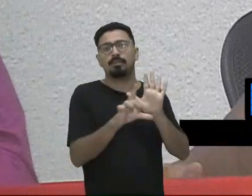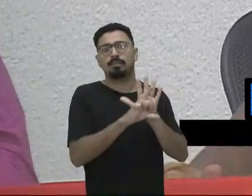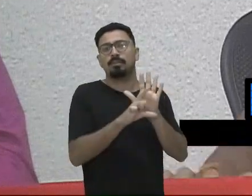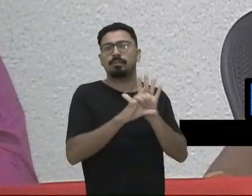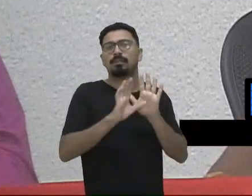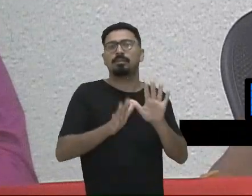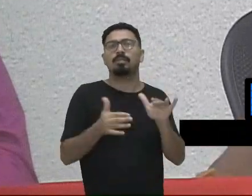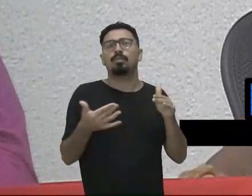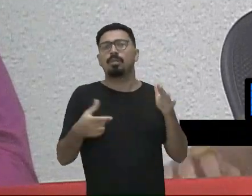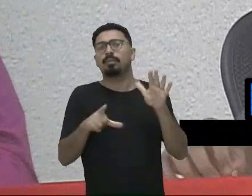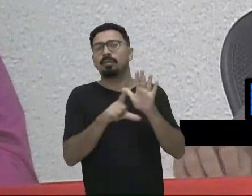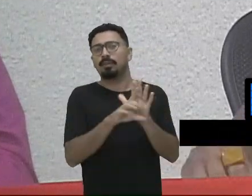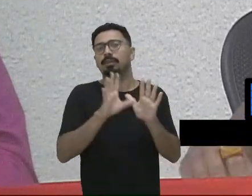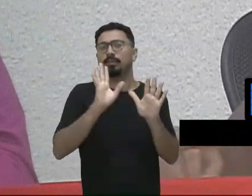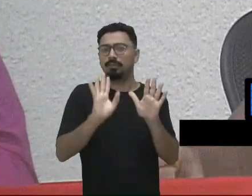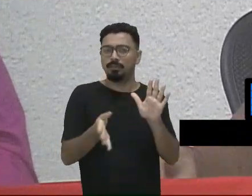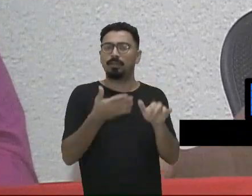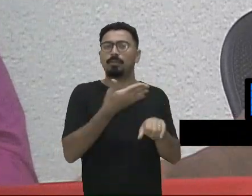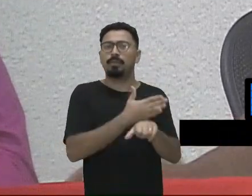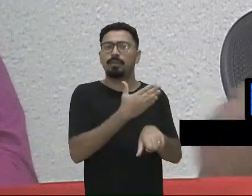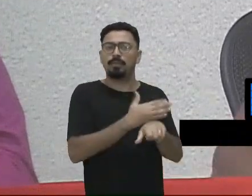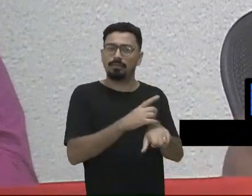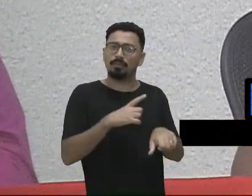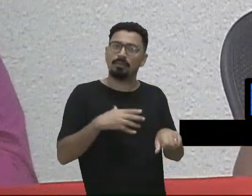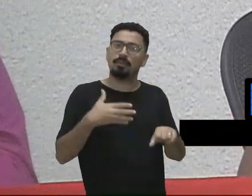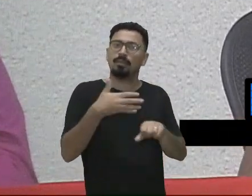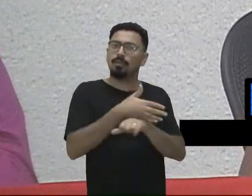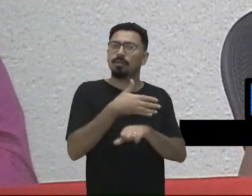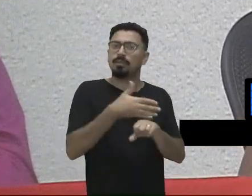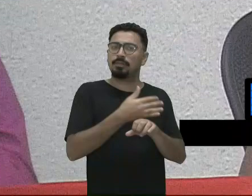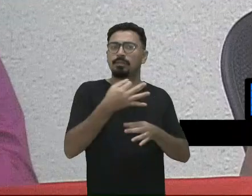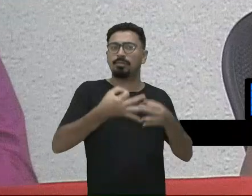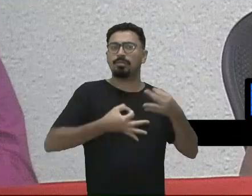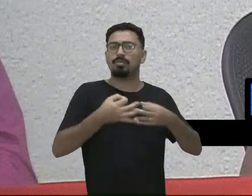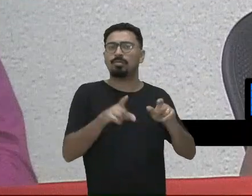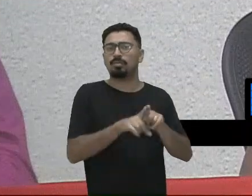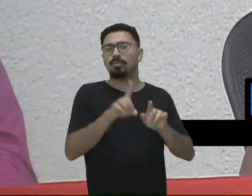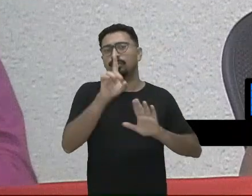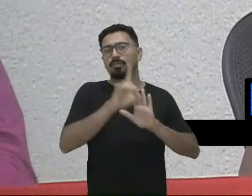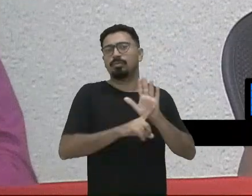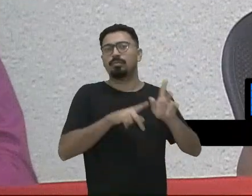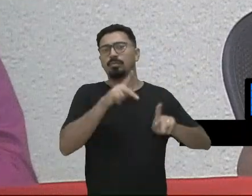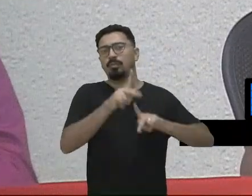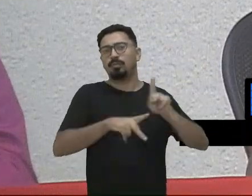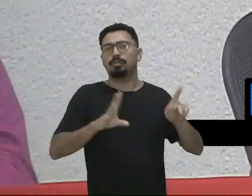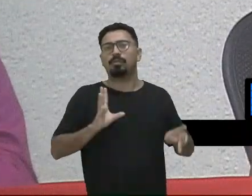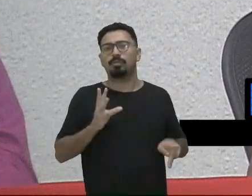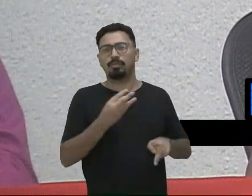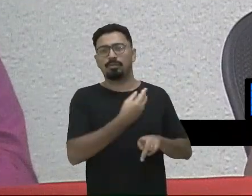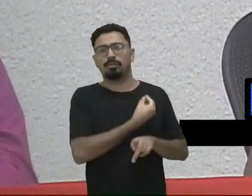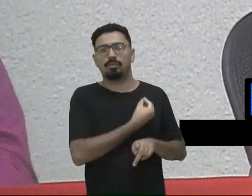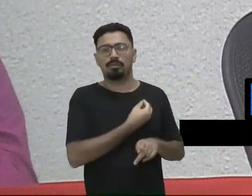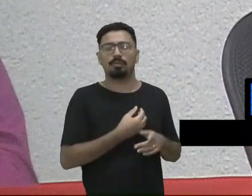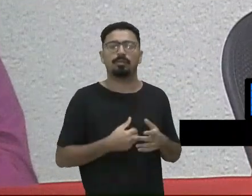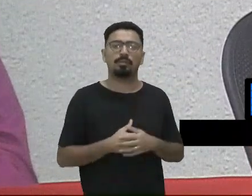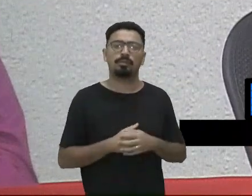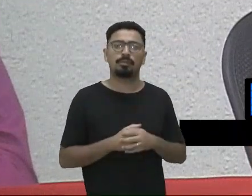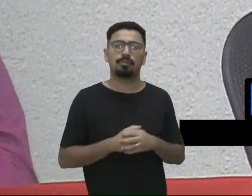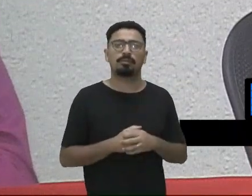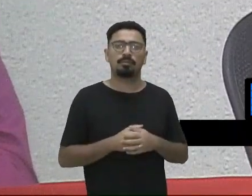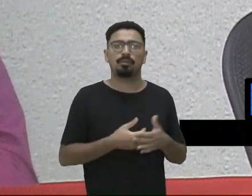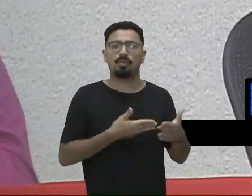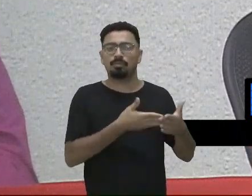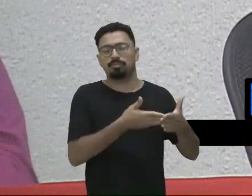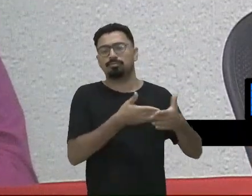leis que estão implementadas, até o acesso à justiça e o direito pela população trans, que são